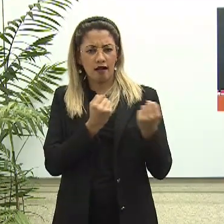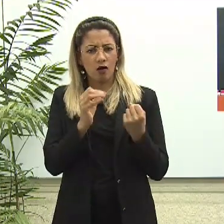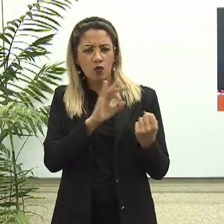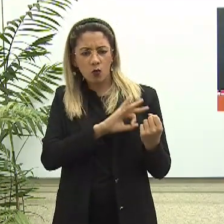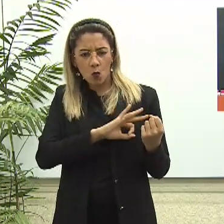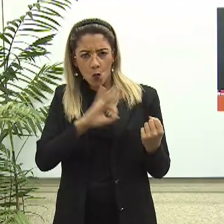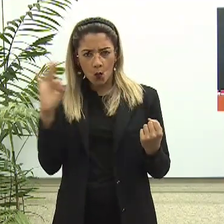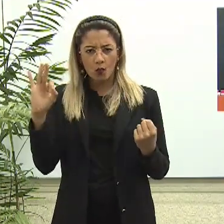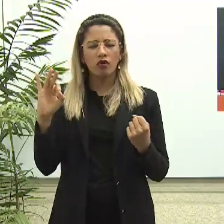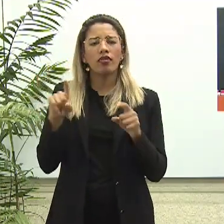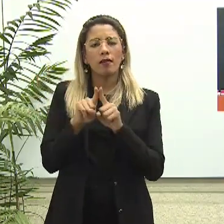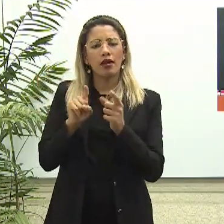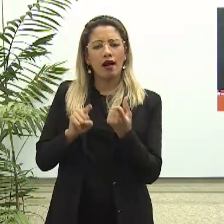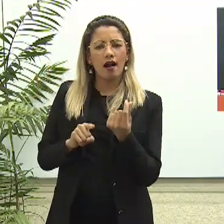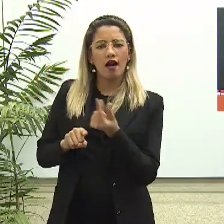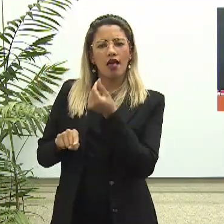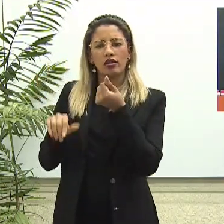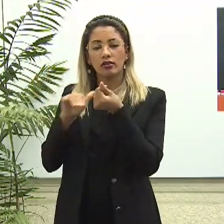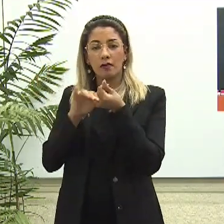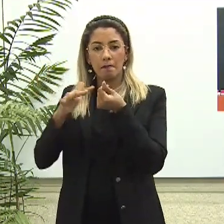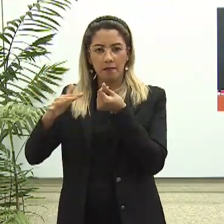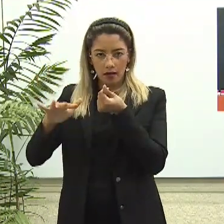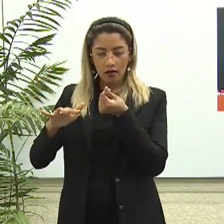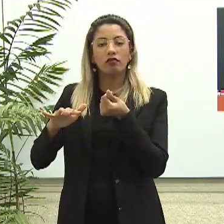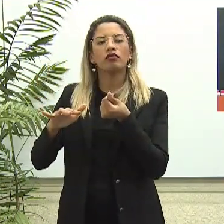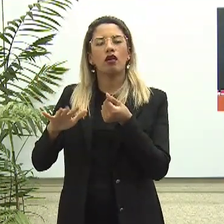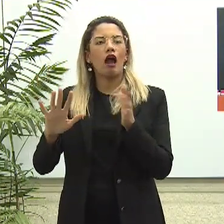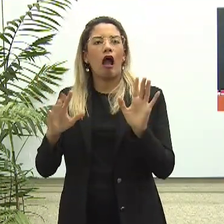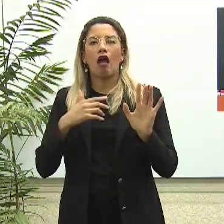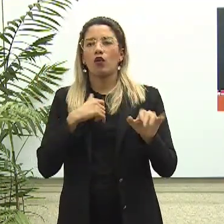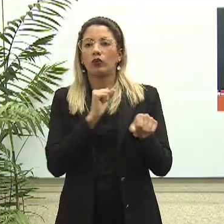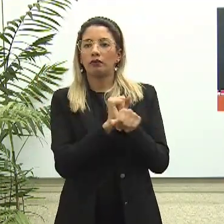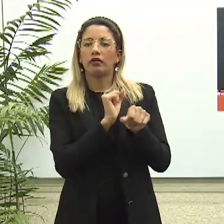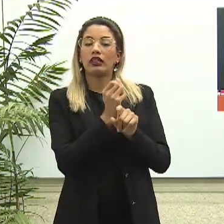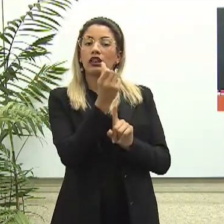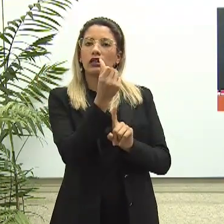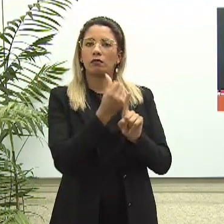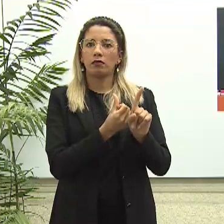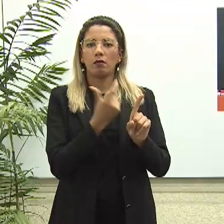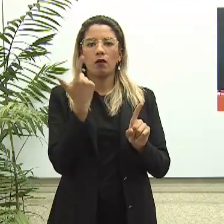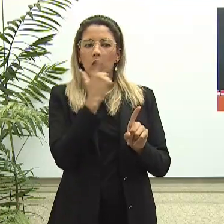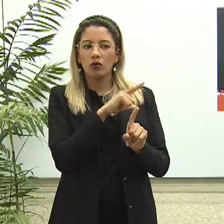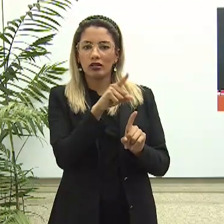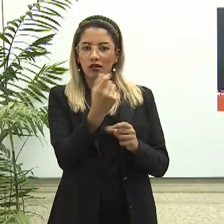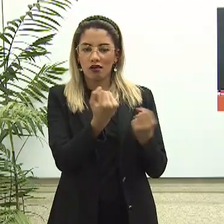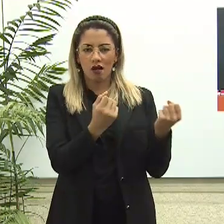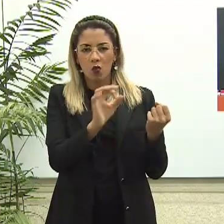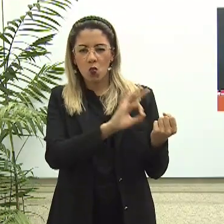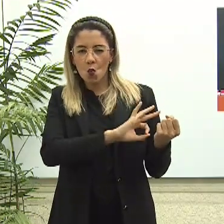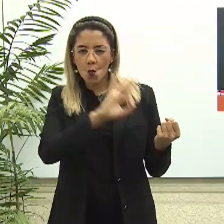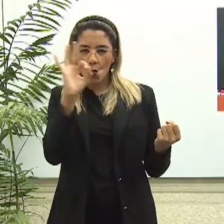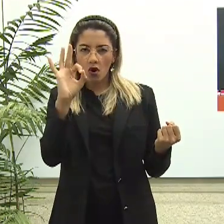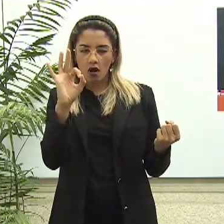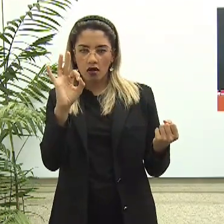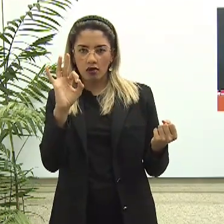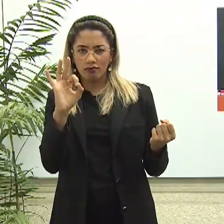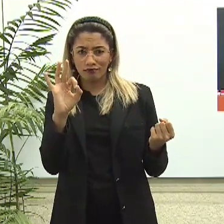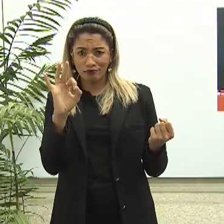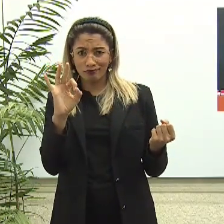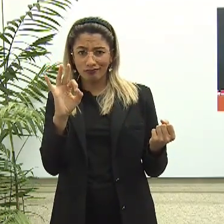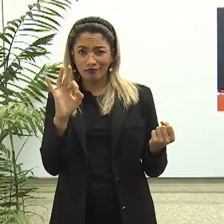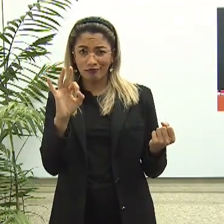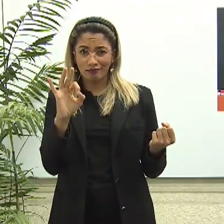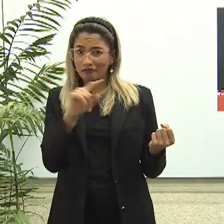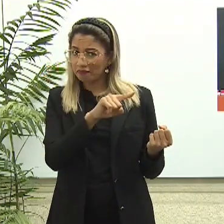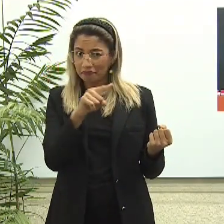média alta no Brasil Nossa estou esperando se meses para pegar meu carro zero vocês nunca Ouviram isso ainda bem mas eu